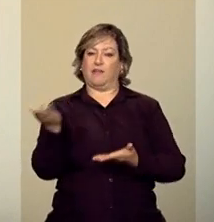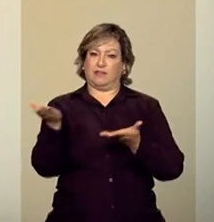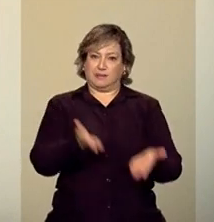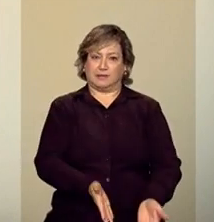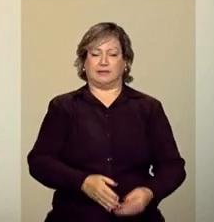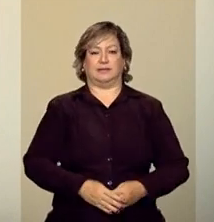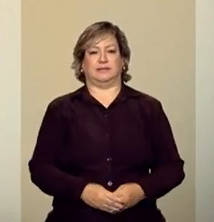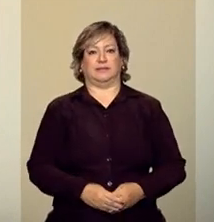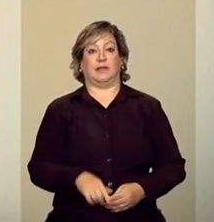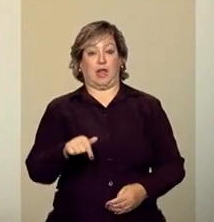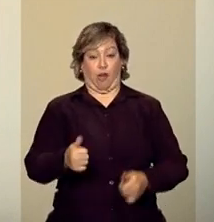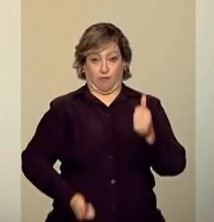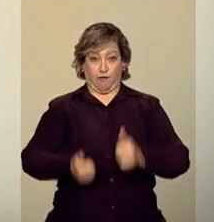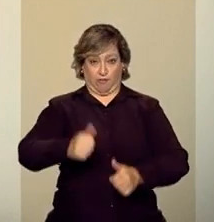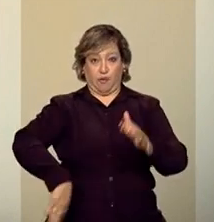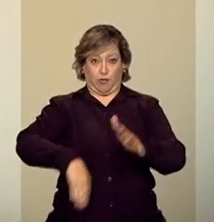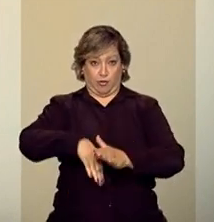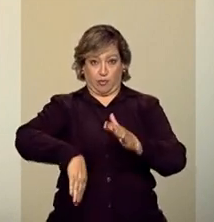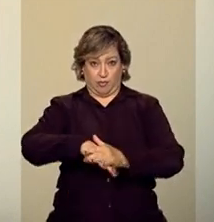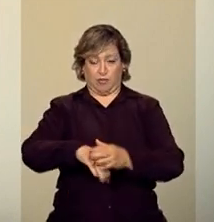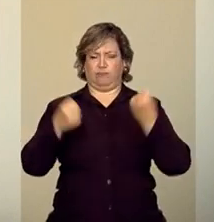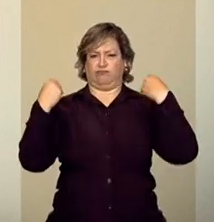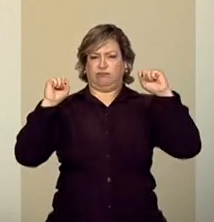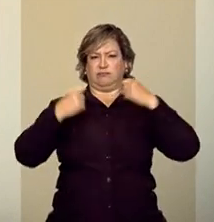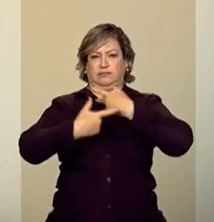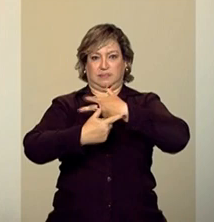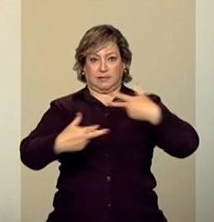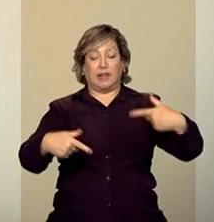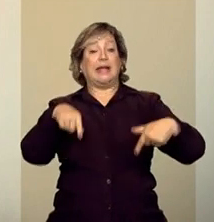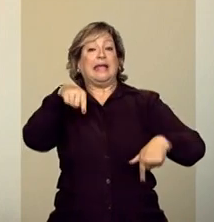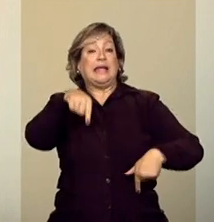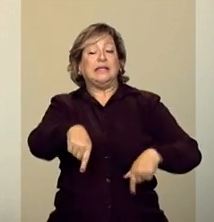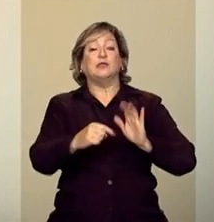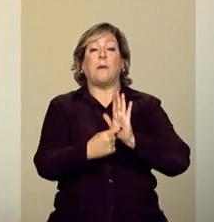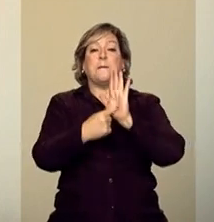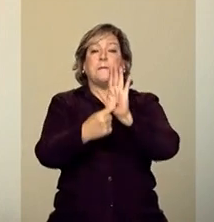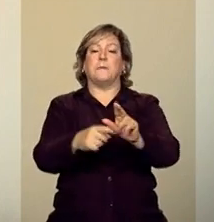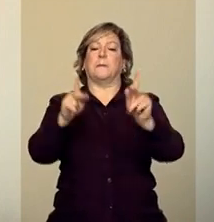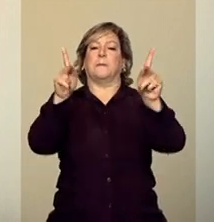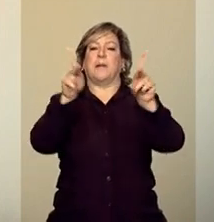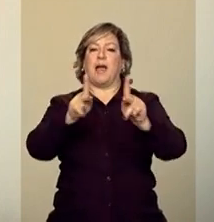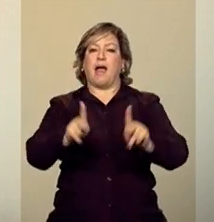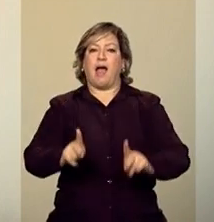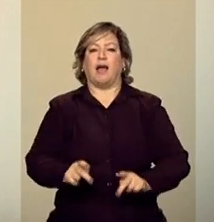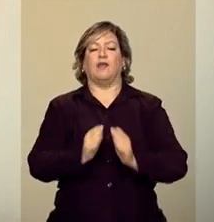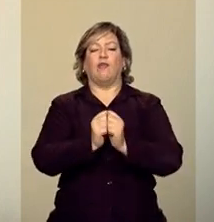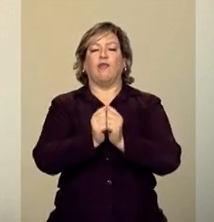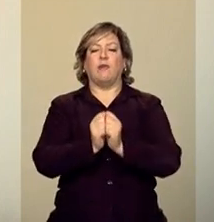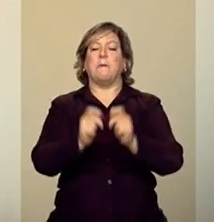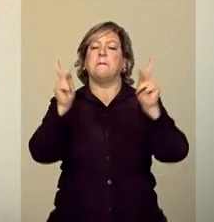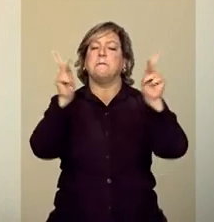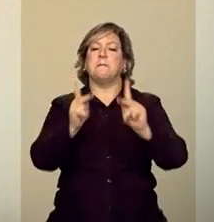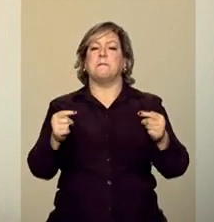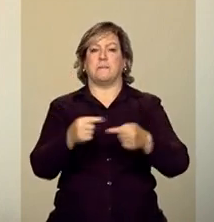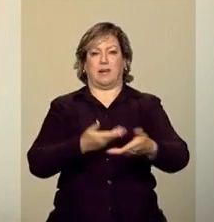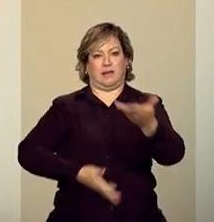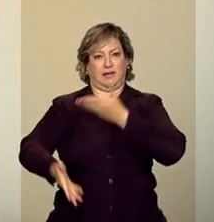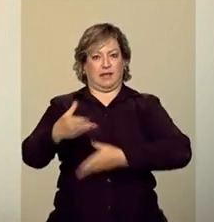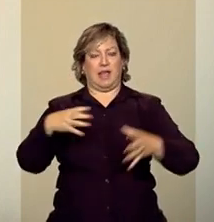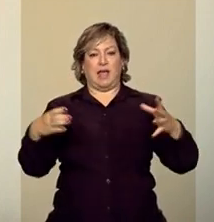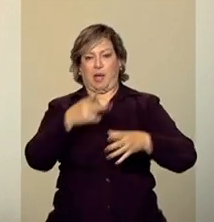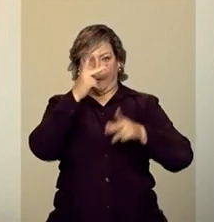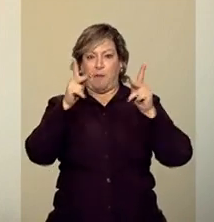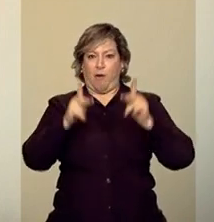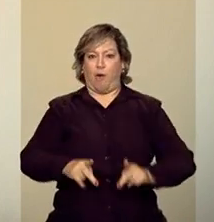hóspedes. O futebol e o esporte são símbolos de paz e convivência pacífica entre os